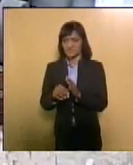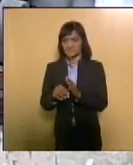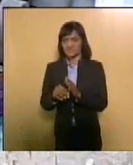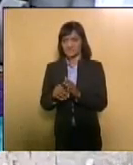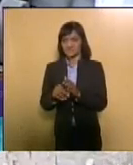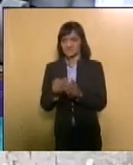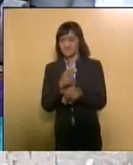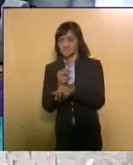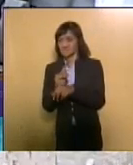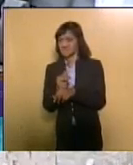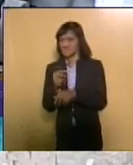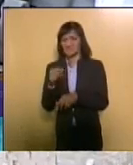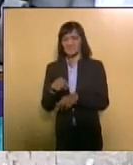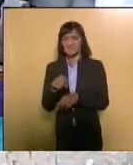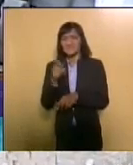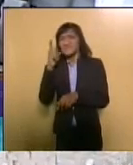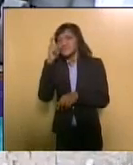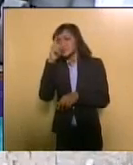disseram